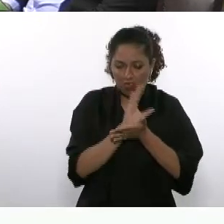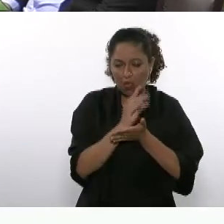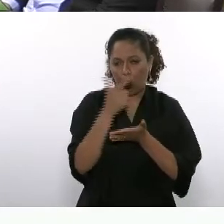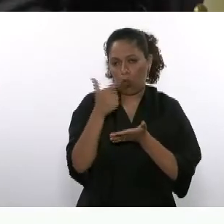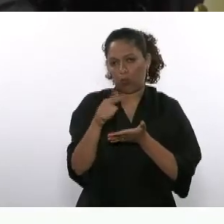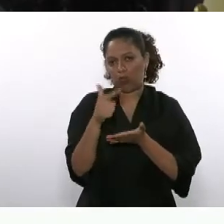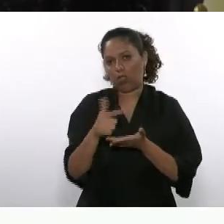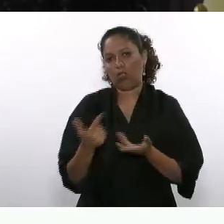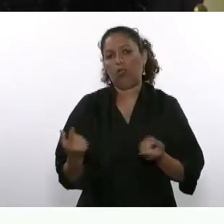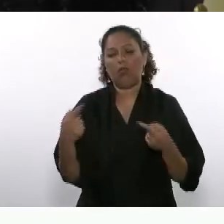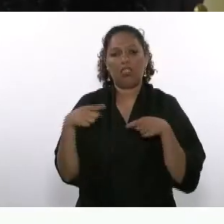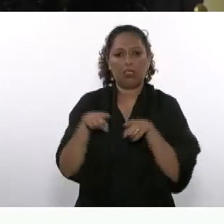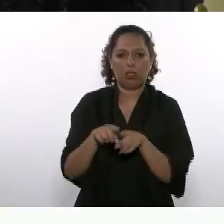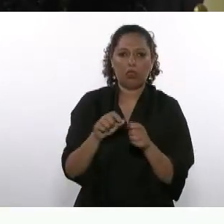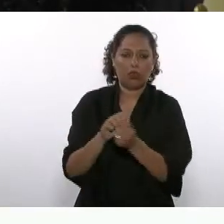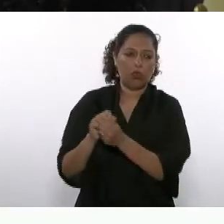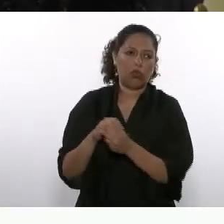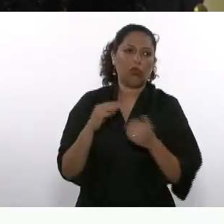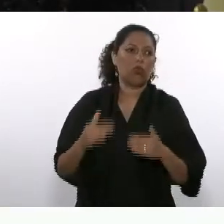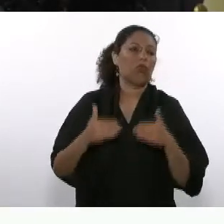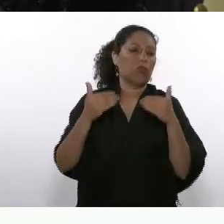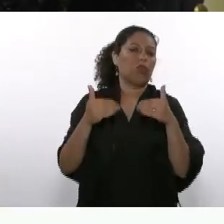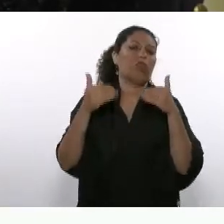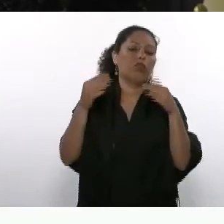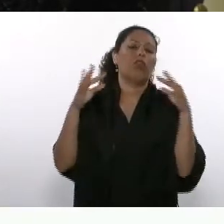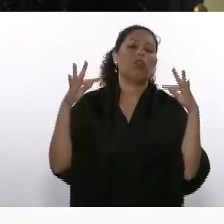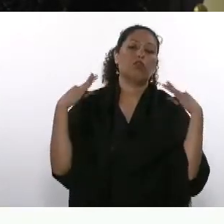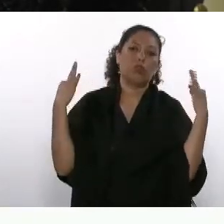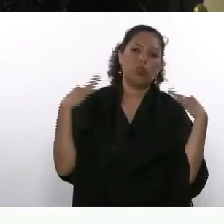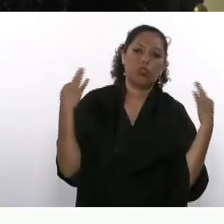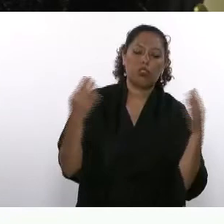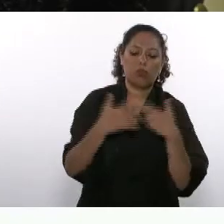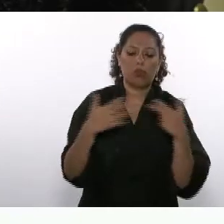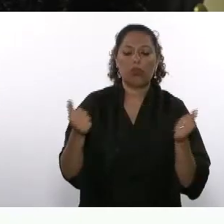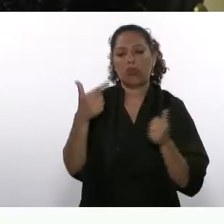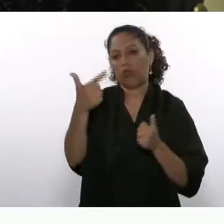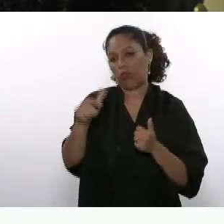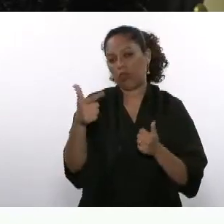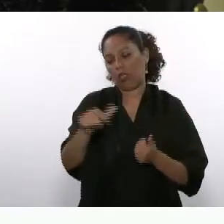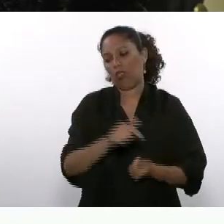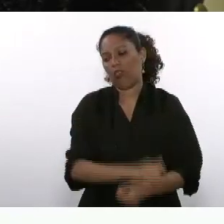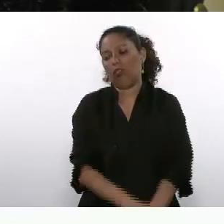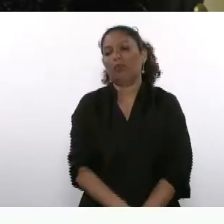convênio com o Ministério do Turismo, Embratur, Apex ou Não. gênero?